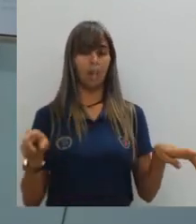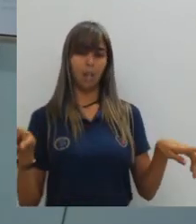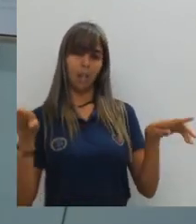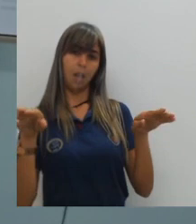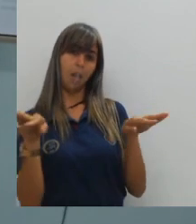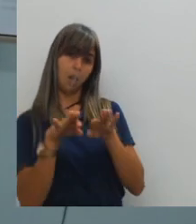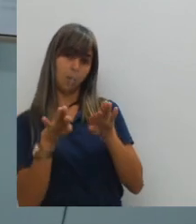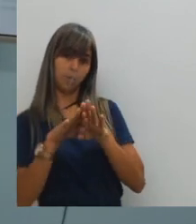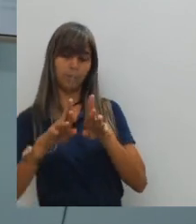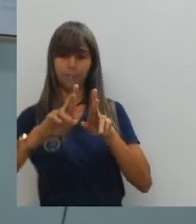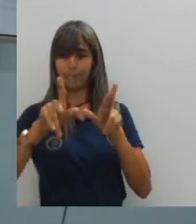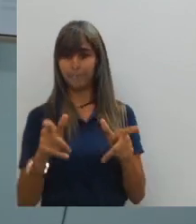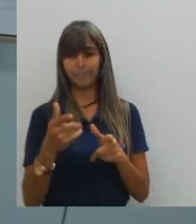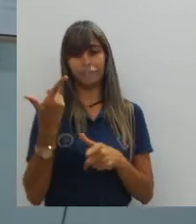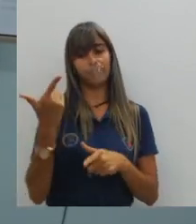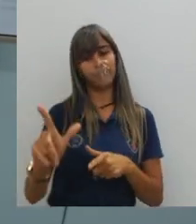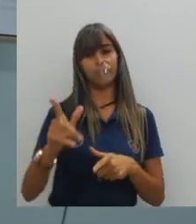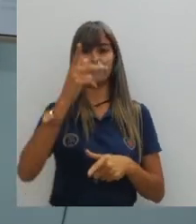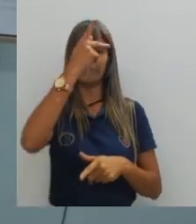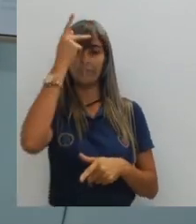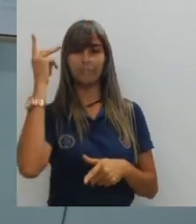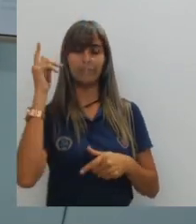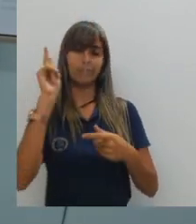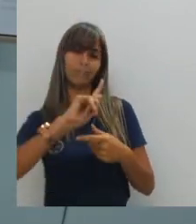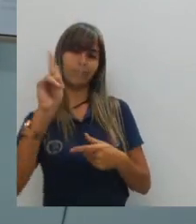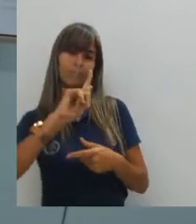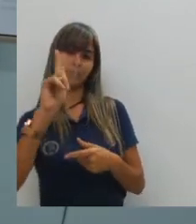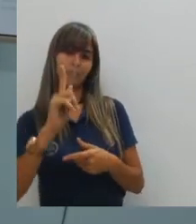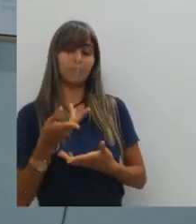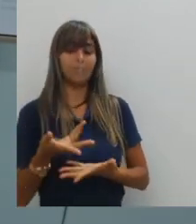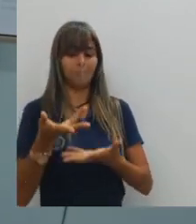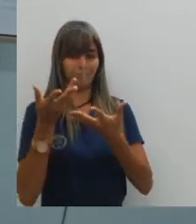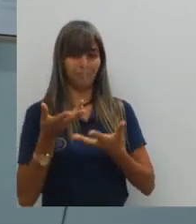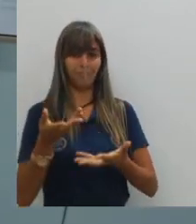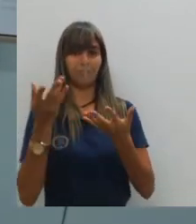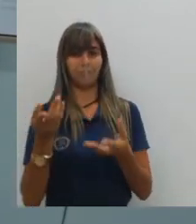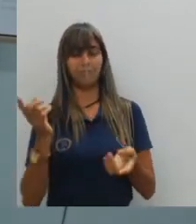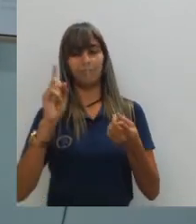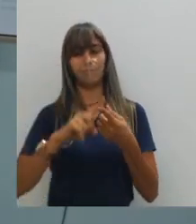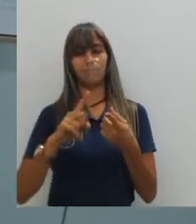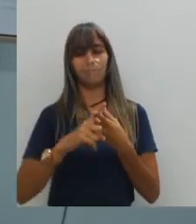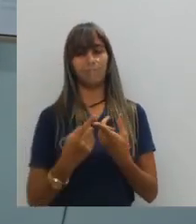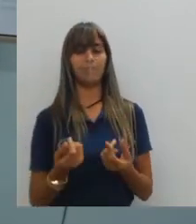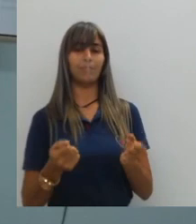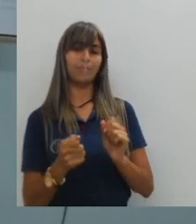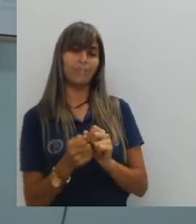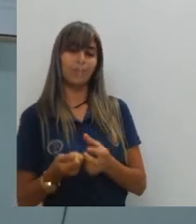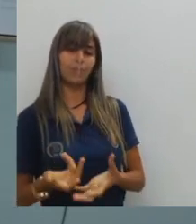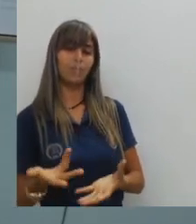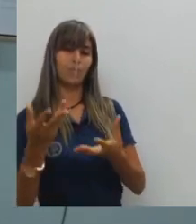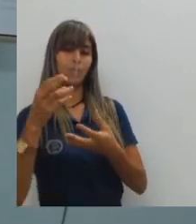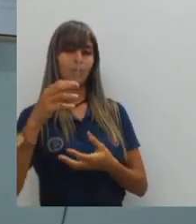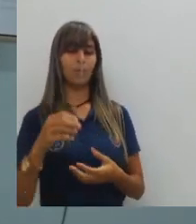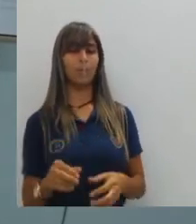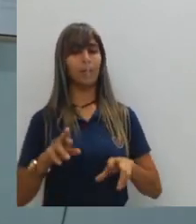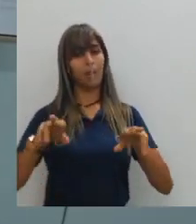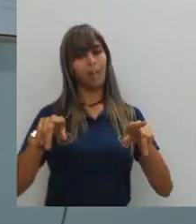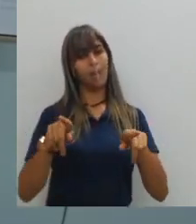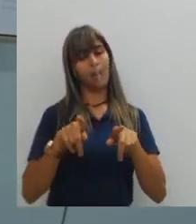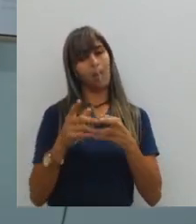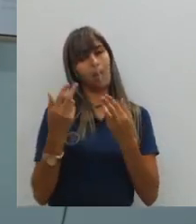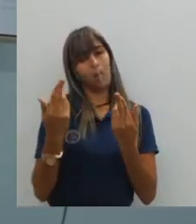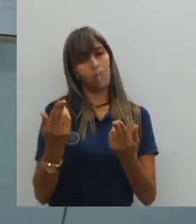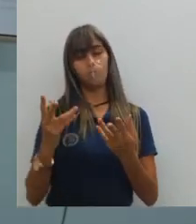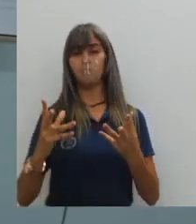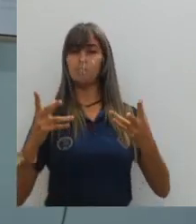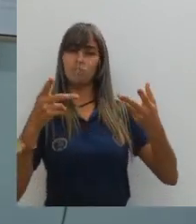não vai fazer diferente do que os outros estão fazendo, né? Então você acaba sendo de forma coercitiva motivado a fazer igual às pessoas. Então,